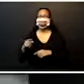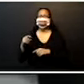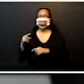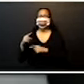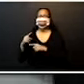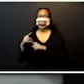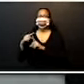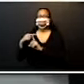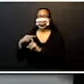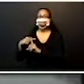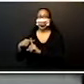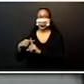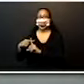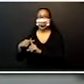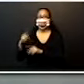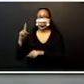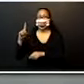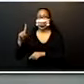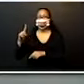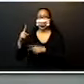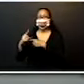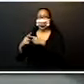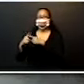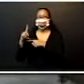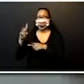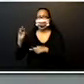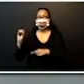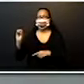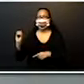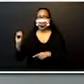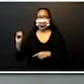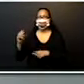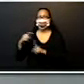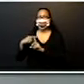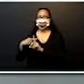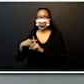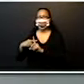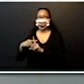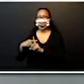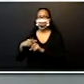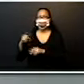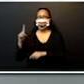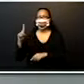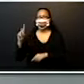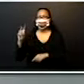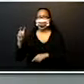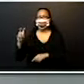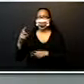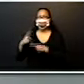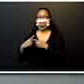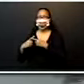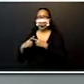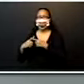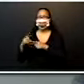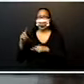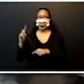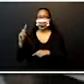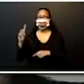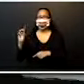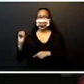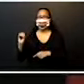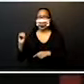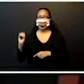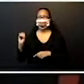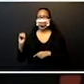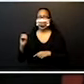mais 1 vezes 100 mais 15 vezes 10. Vamos fazer a